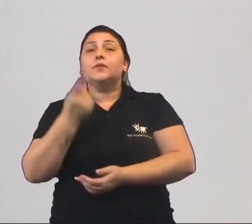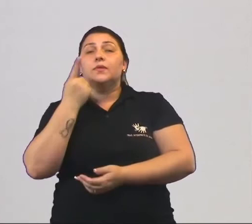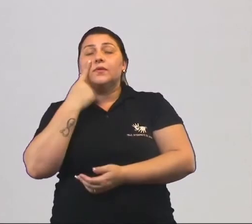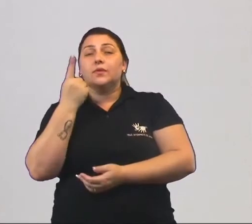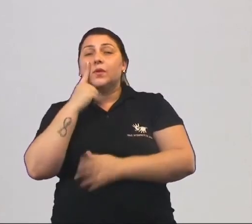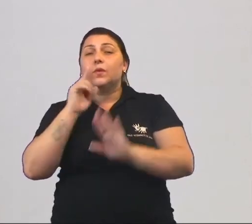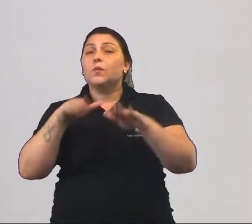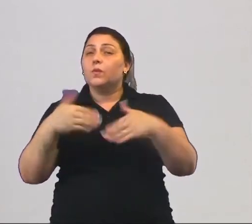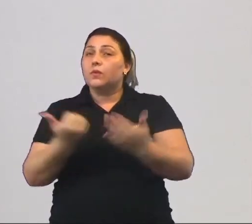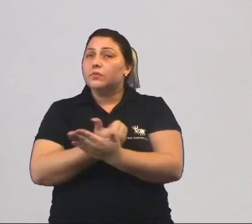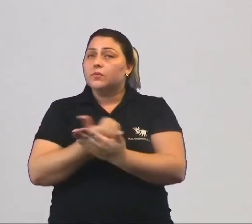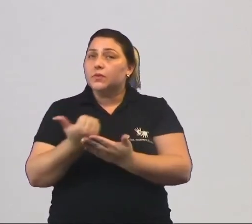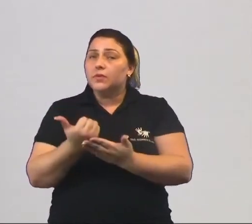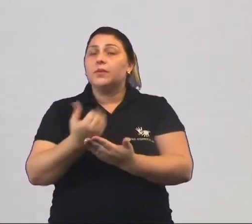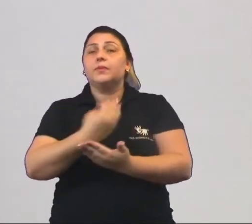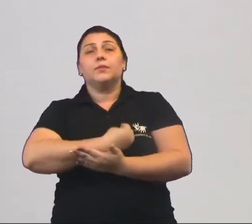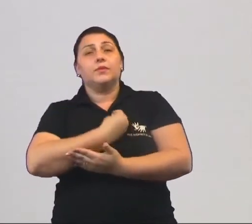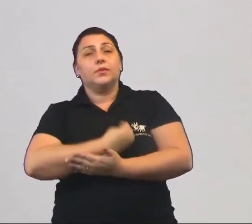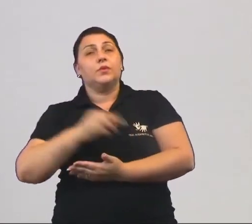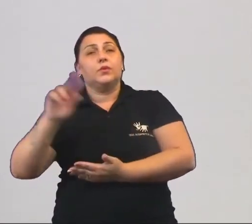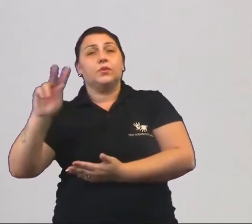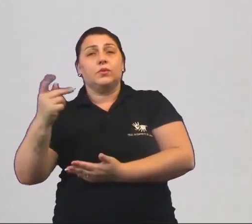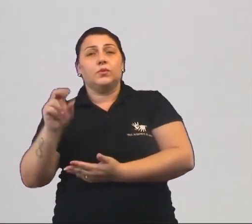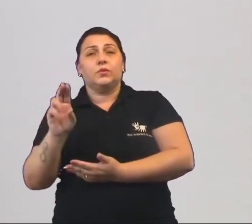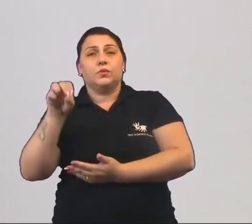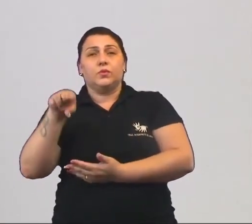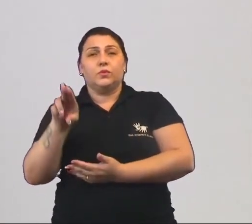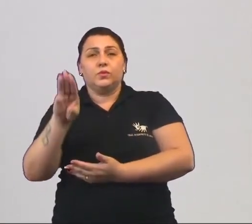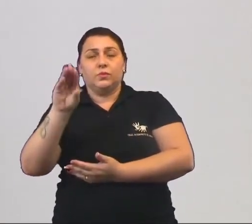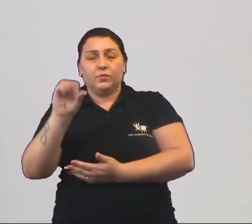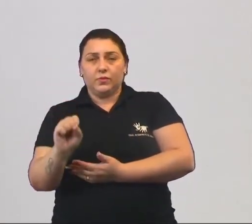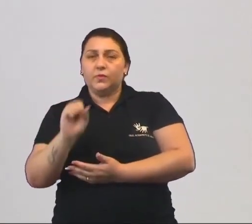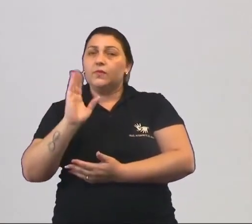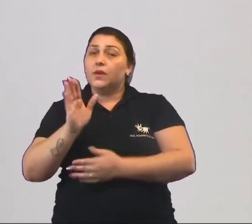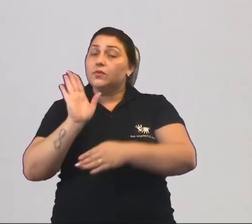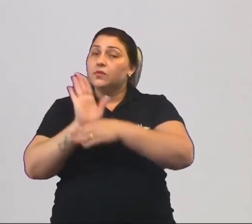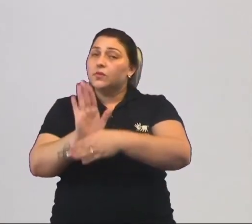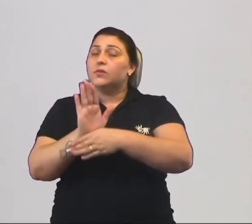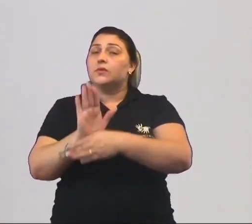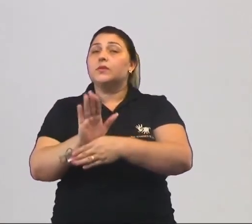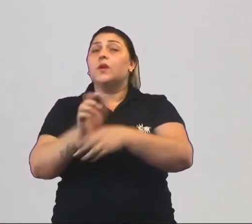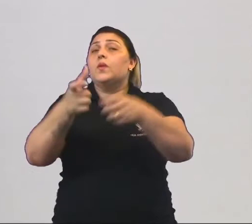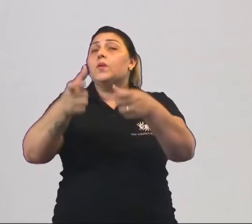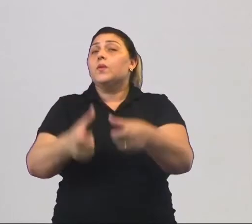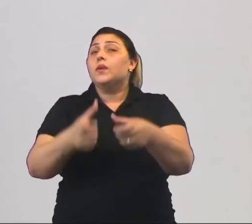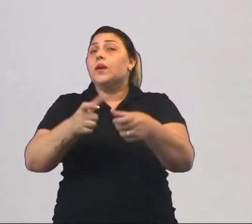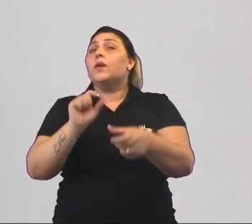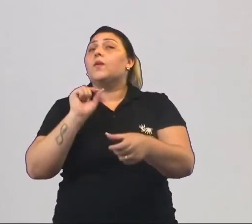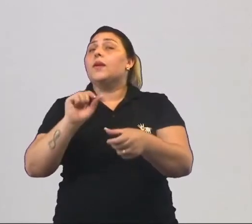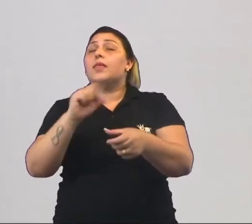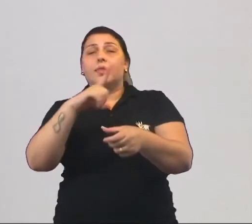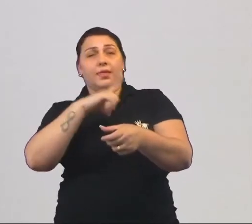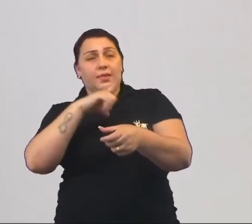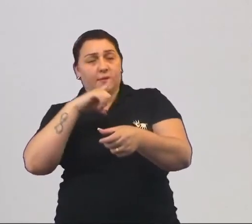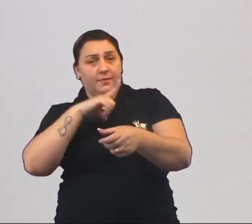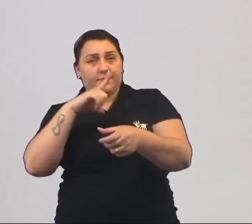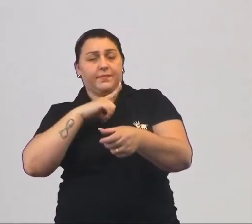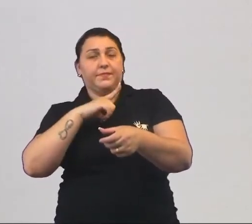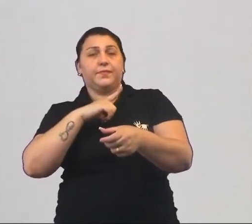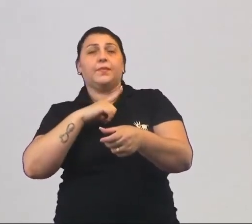verificar qual é a sua ação. A presença do humus nesse solo vai ajudar o terreno a fazer o quê? A conter